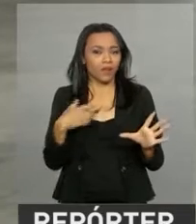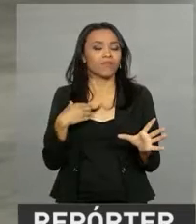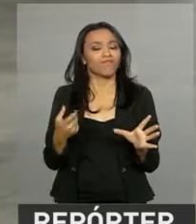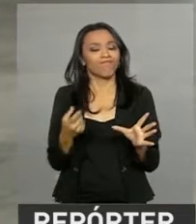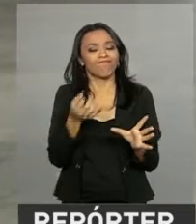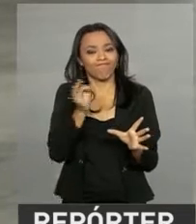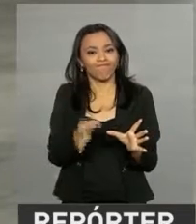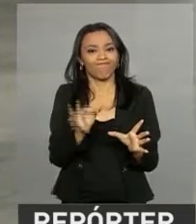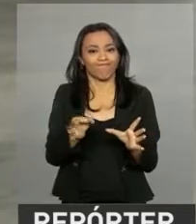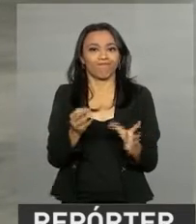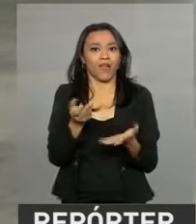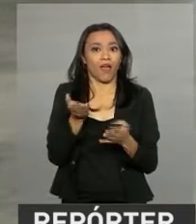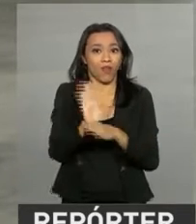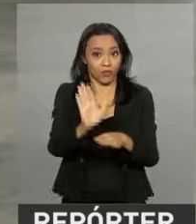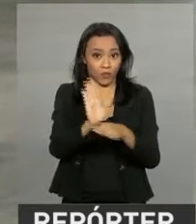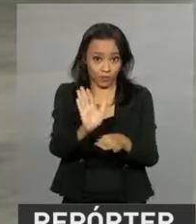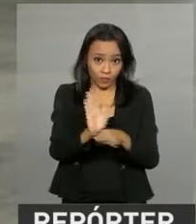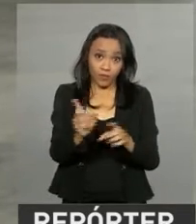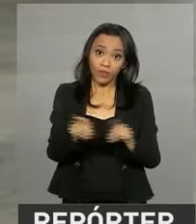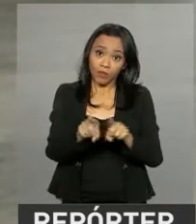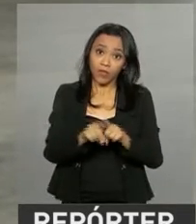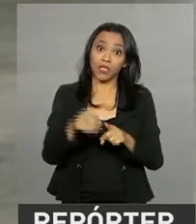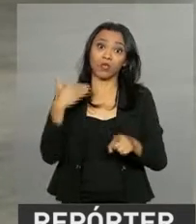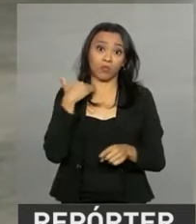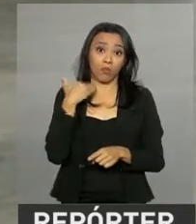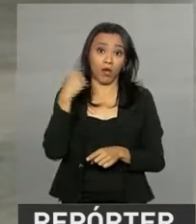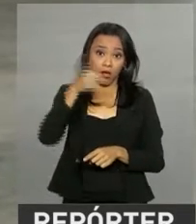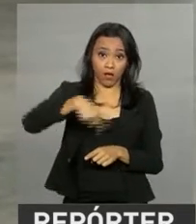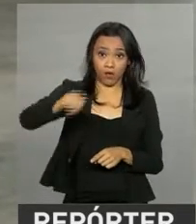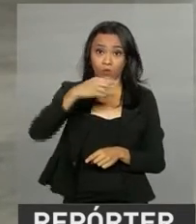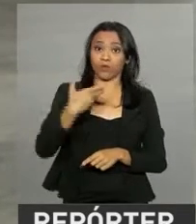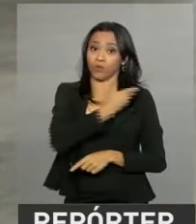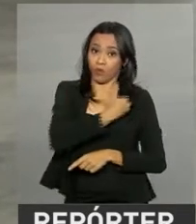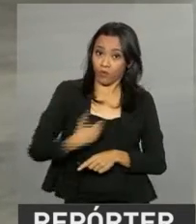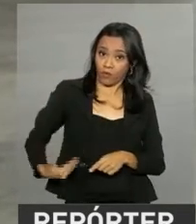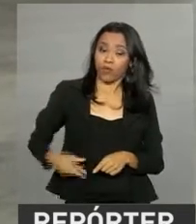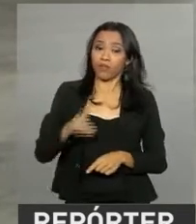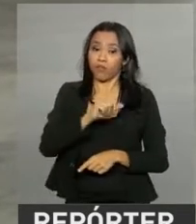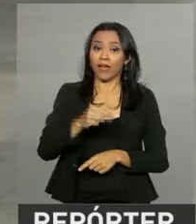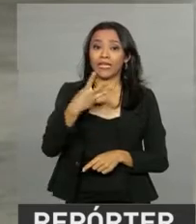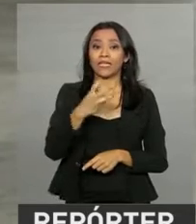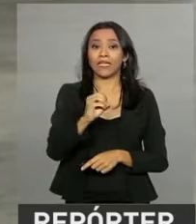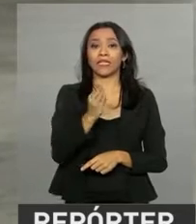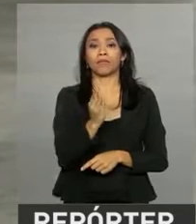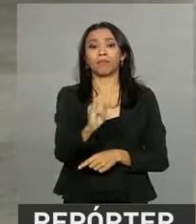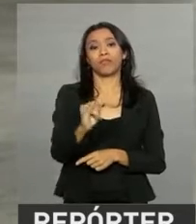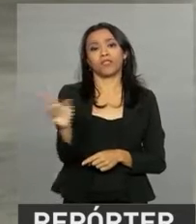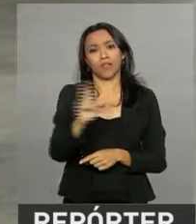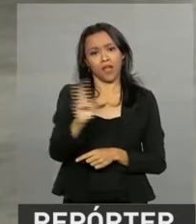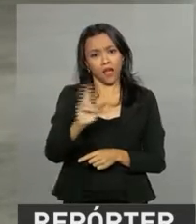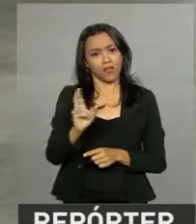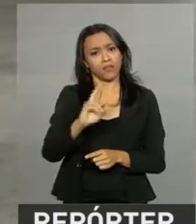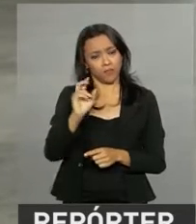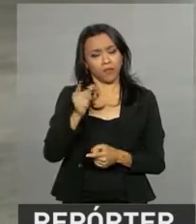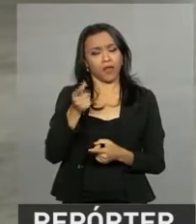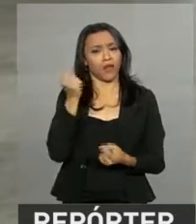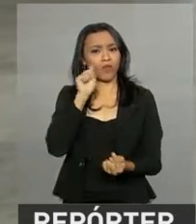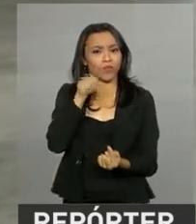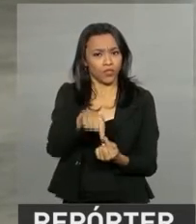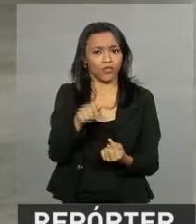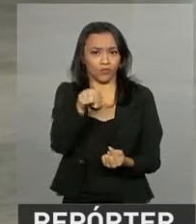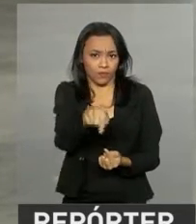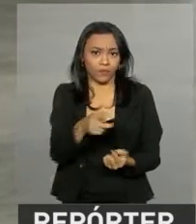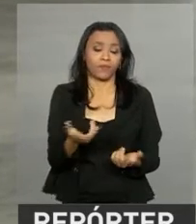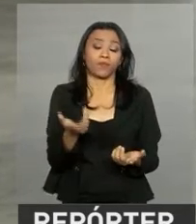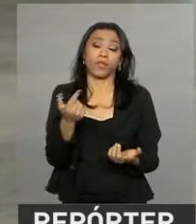considerável desses novos investimentos e que os bancos públicos vão destinar pelo menos 30 bilhões de reais para essa finalidade